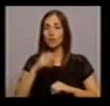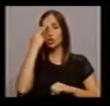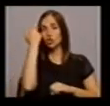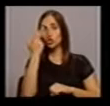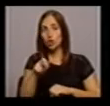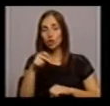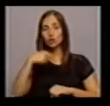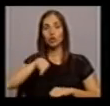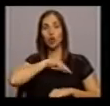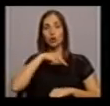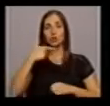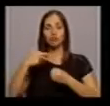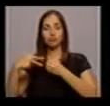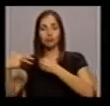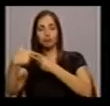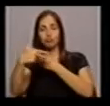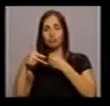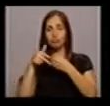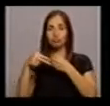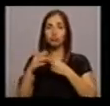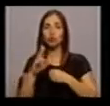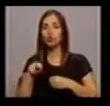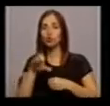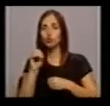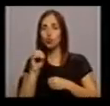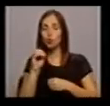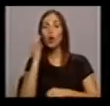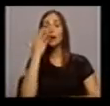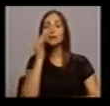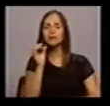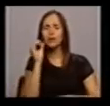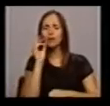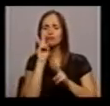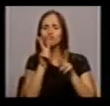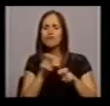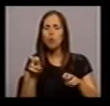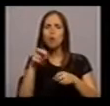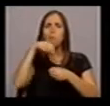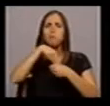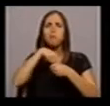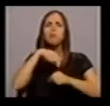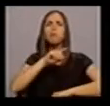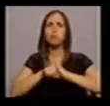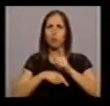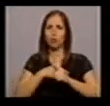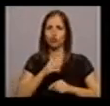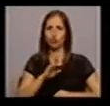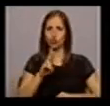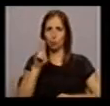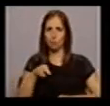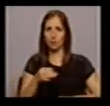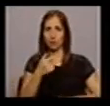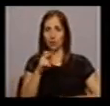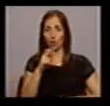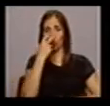em Júpiter neste momento, que é a Juno, que está precisamente também a tentar identificar o que é o núcleo de Júpiter. E, curiosamente, até